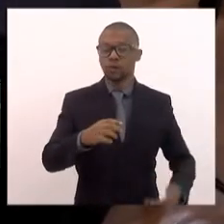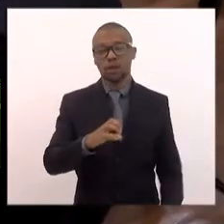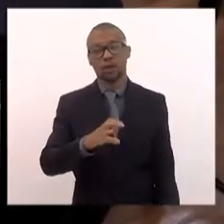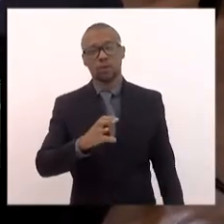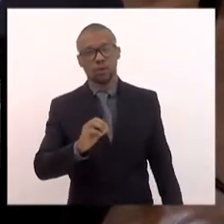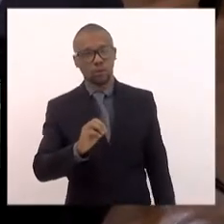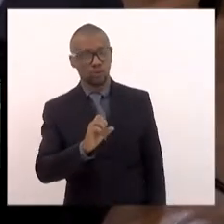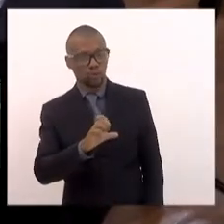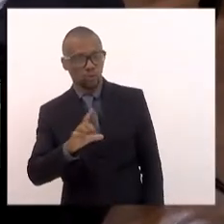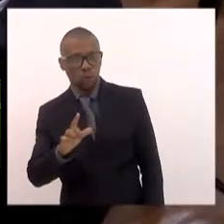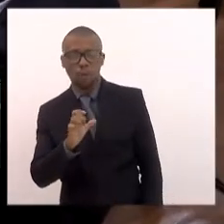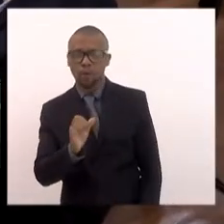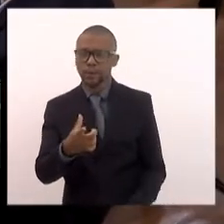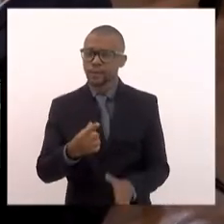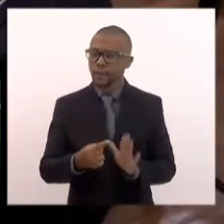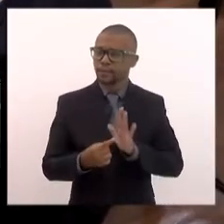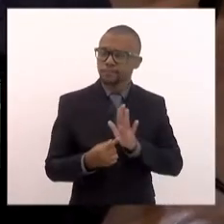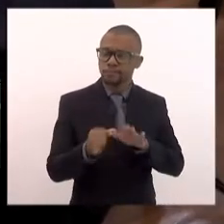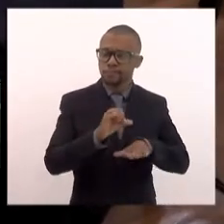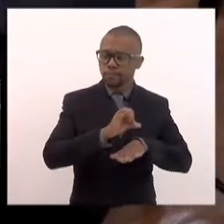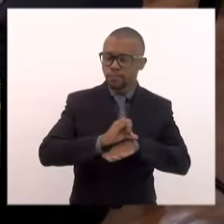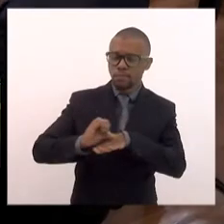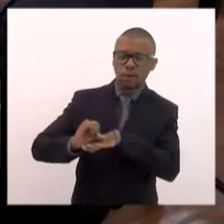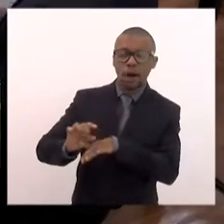expostos e comercializados.